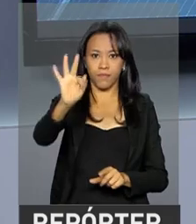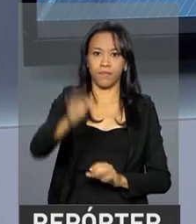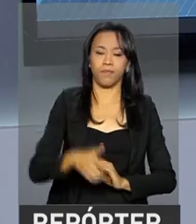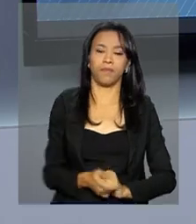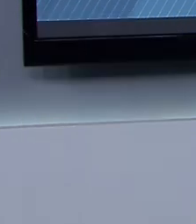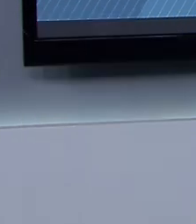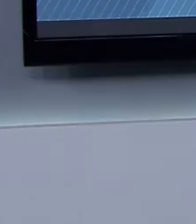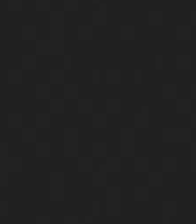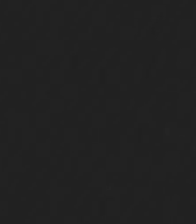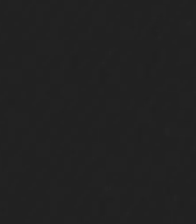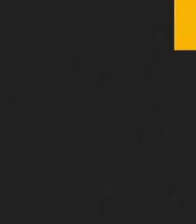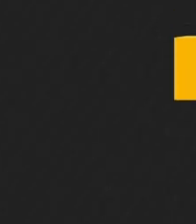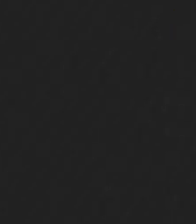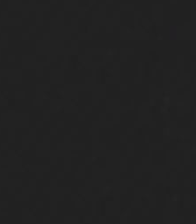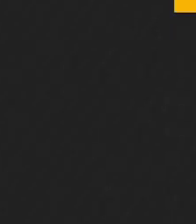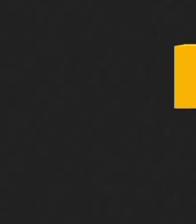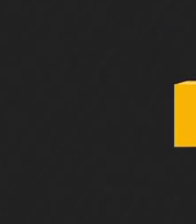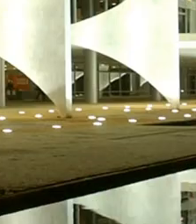Federal